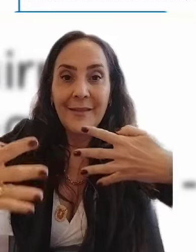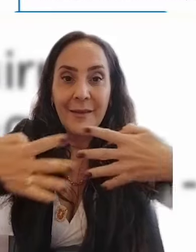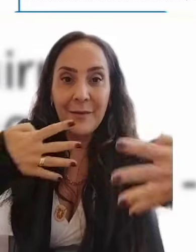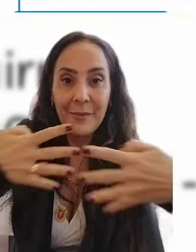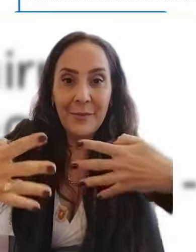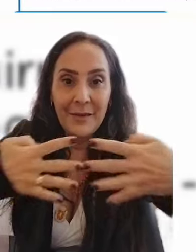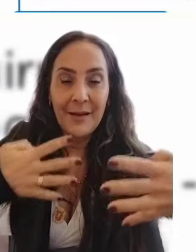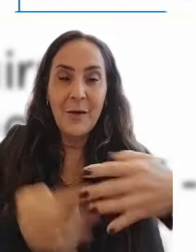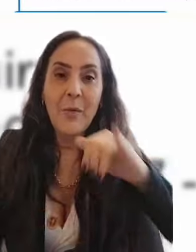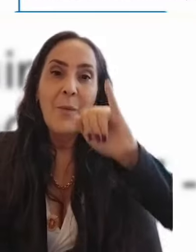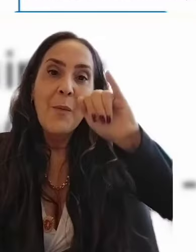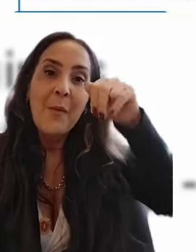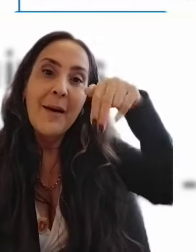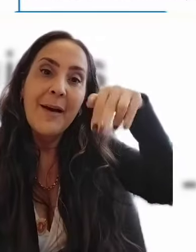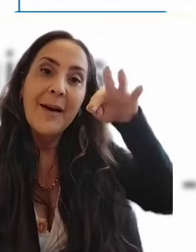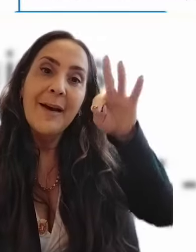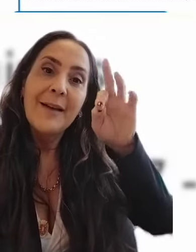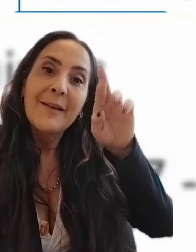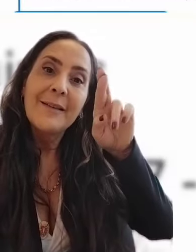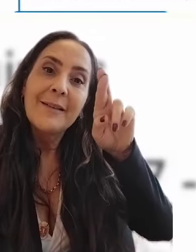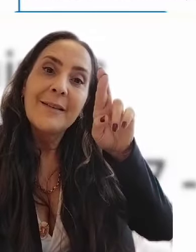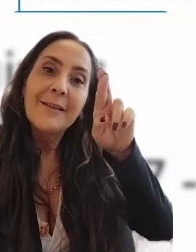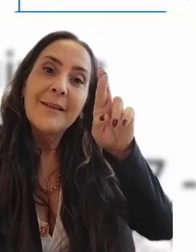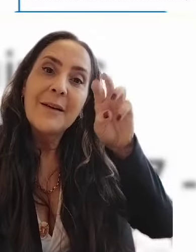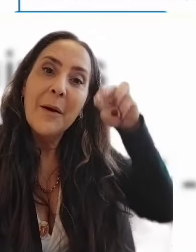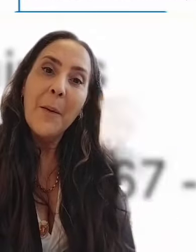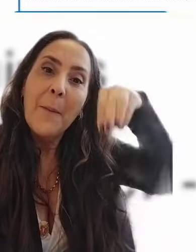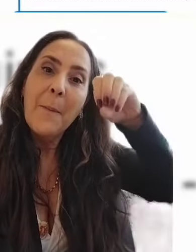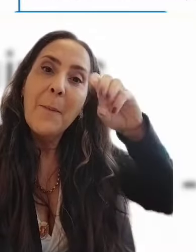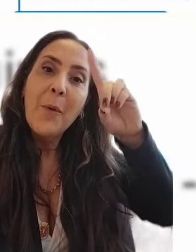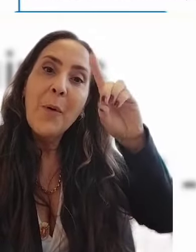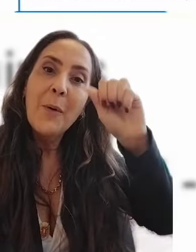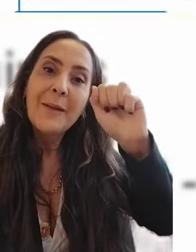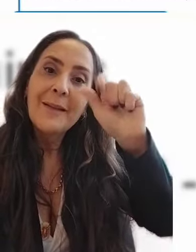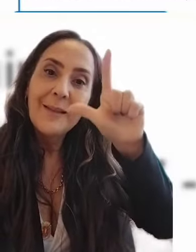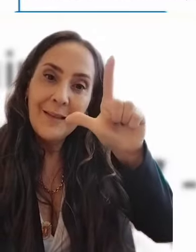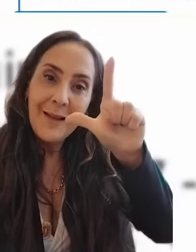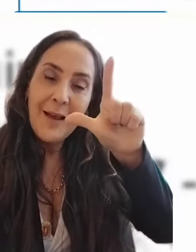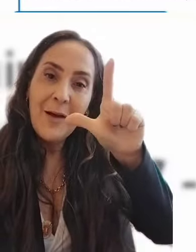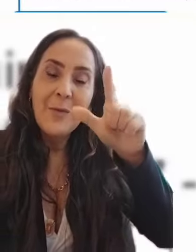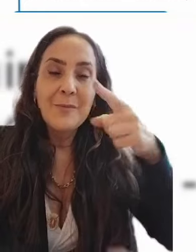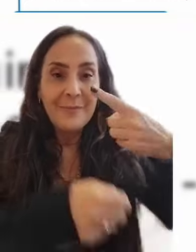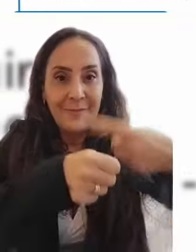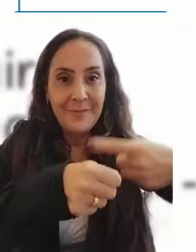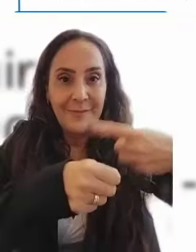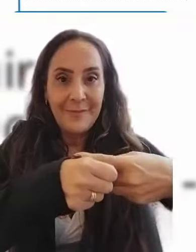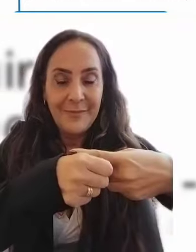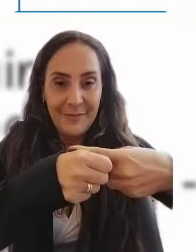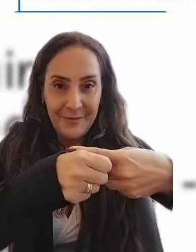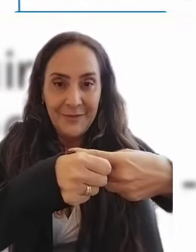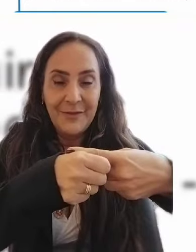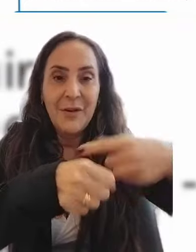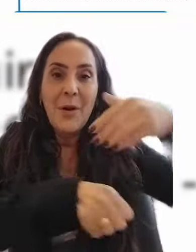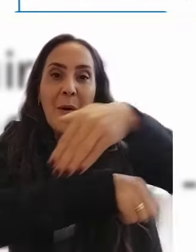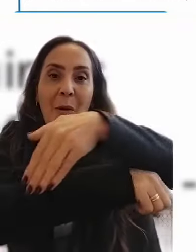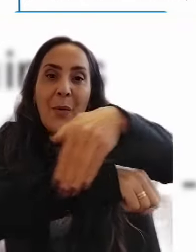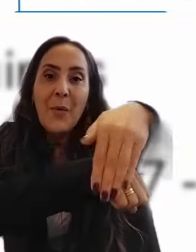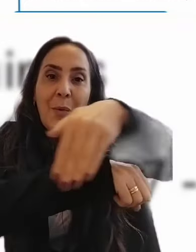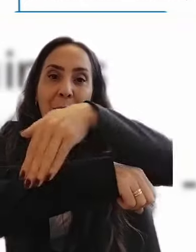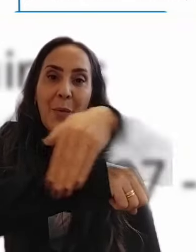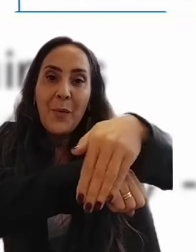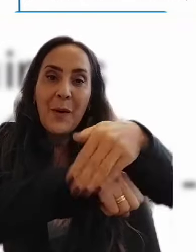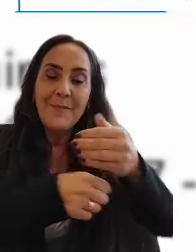Terminal Intermodal Urbano Avenida Horácio